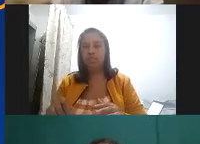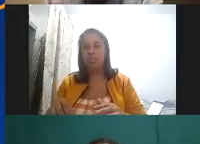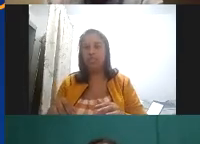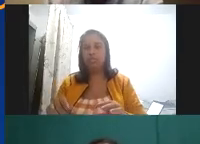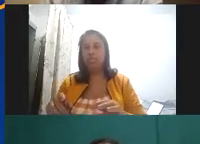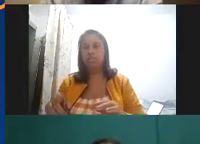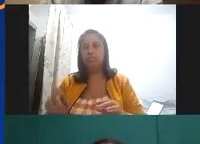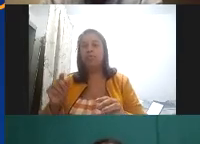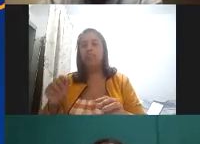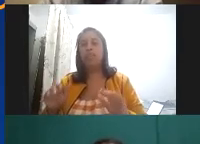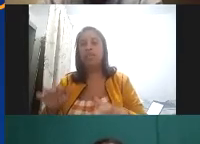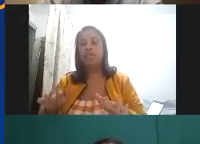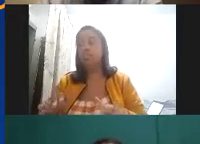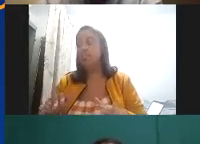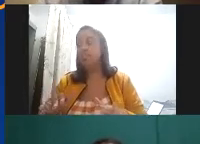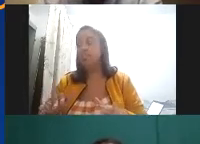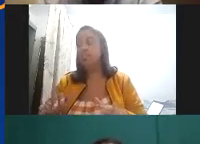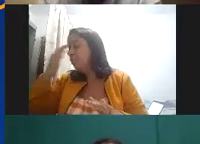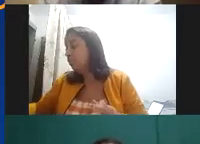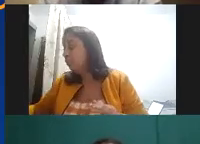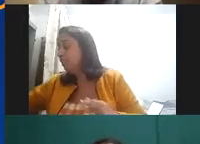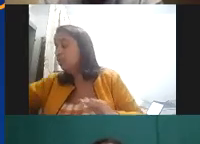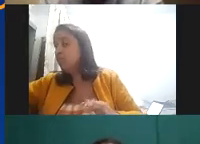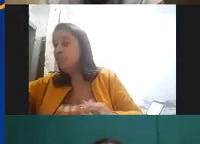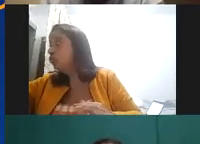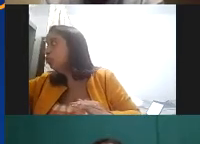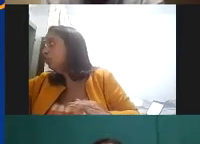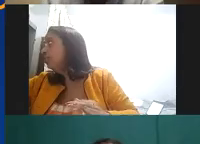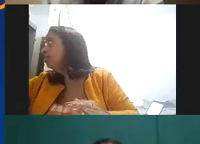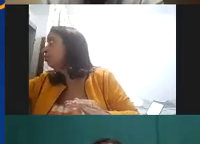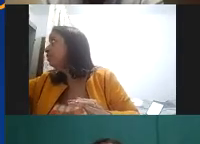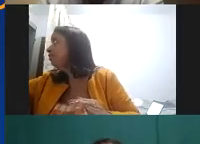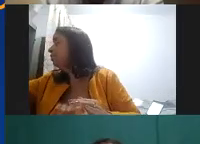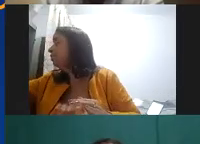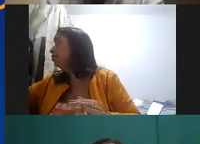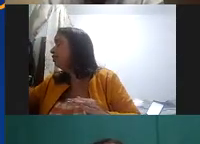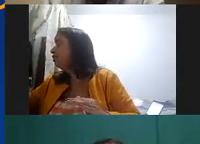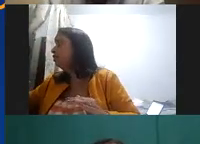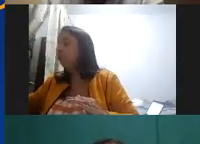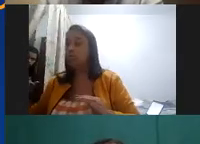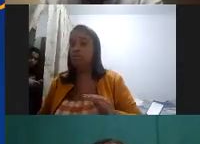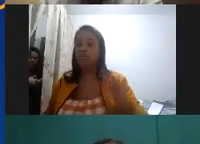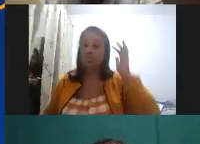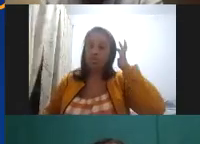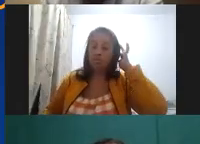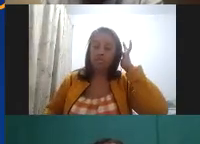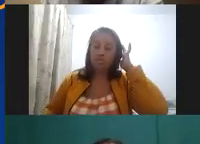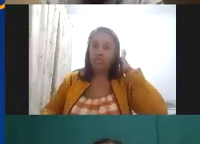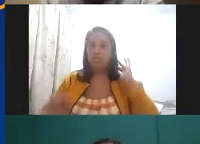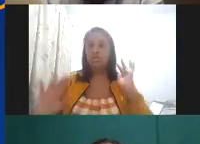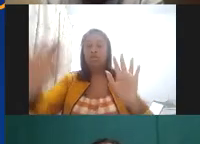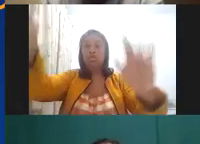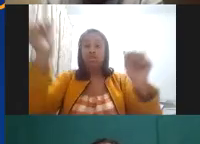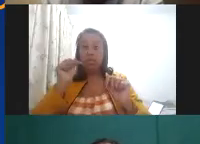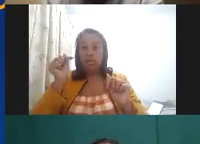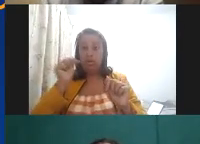um certo recuo ali que segura um pouco as vértebras, impede que haja muitas forças de cisalhamento,